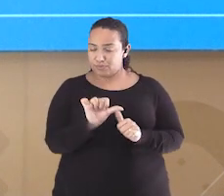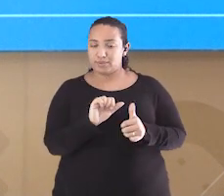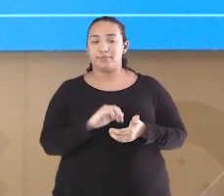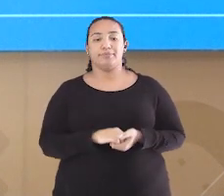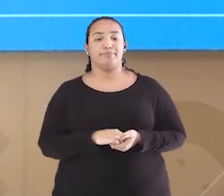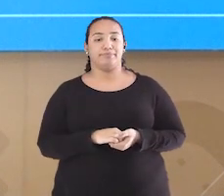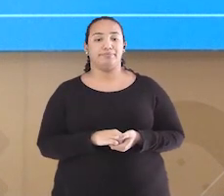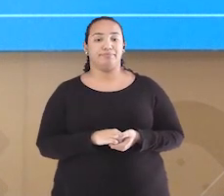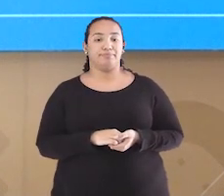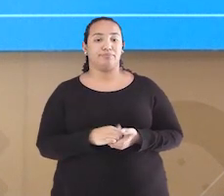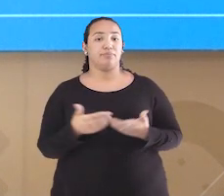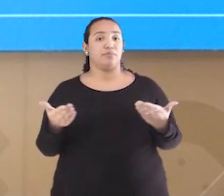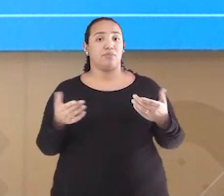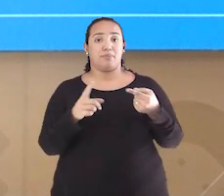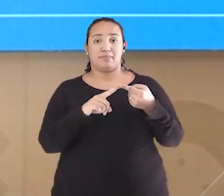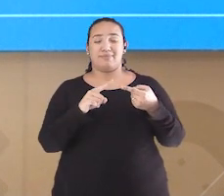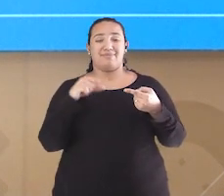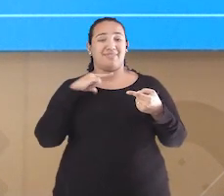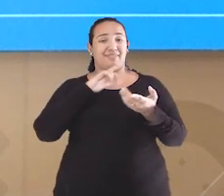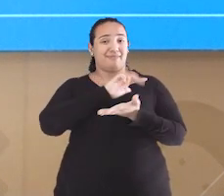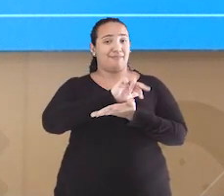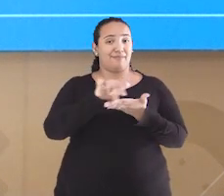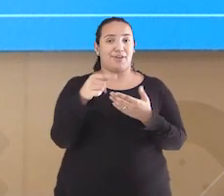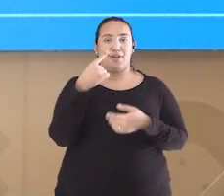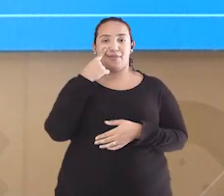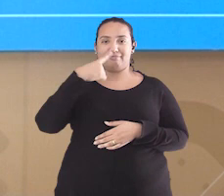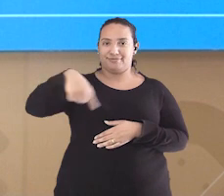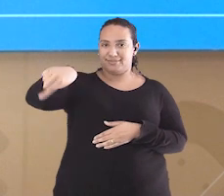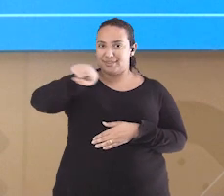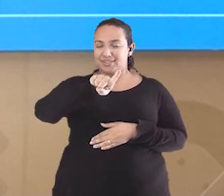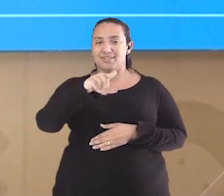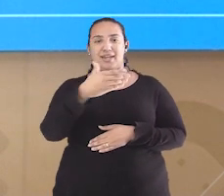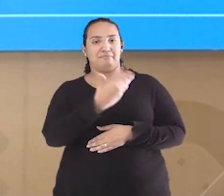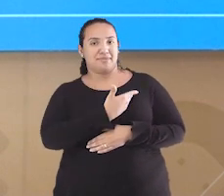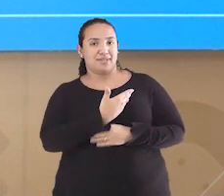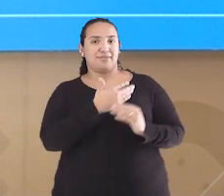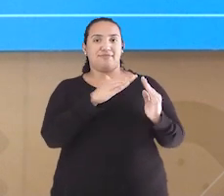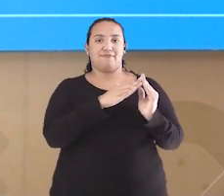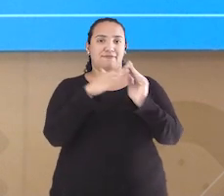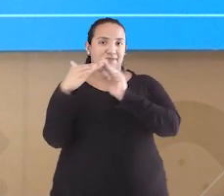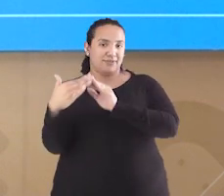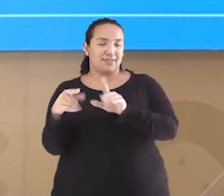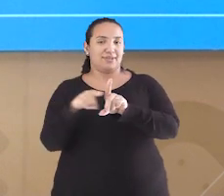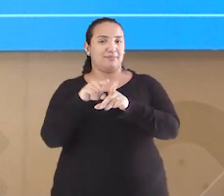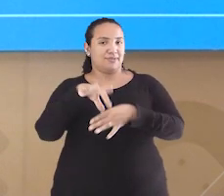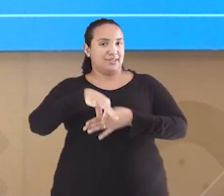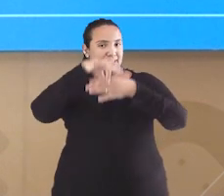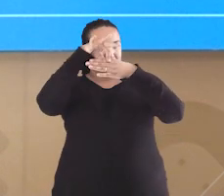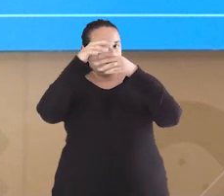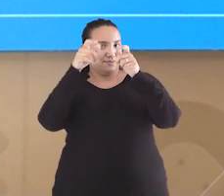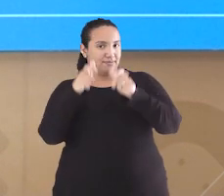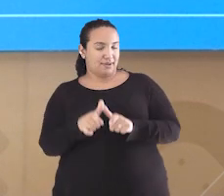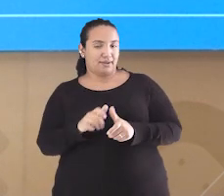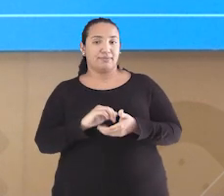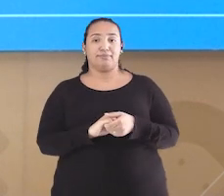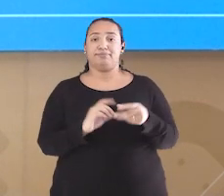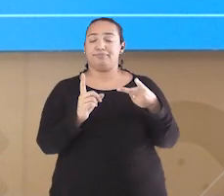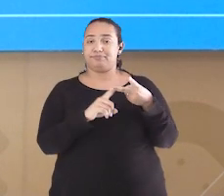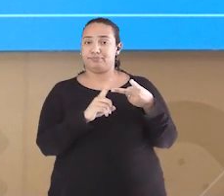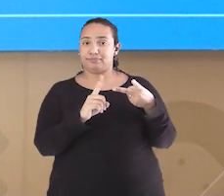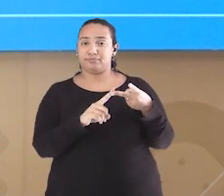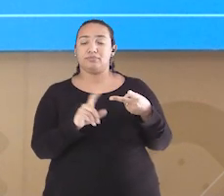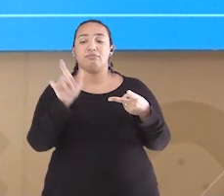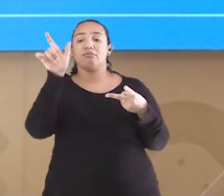muda. Temos agora vários emissores. No caso, vocês, o amigo, os vizinhos e a liderança.